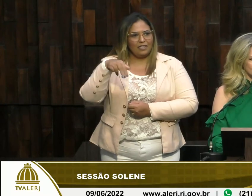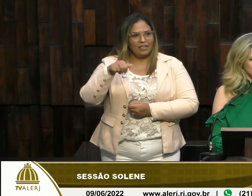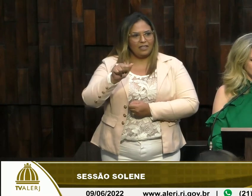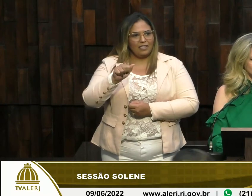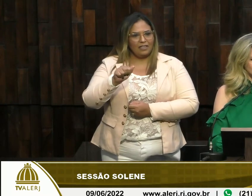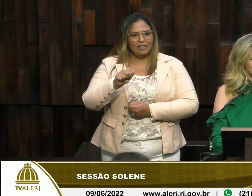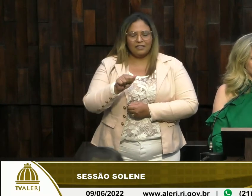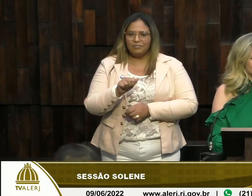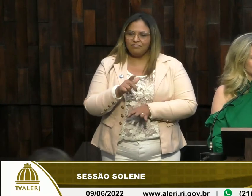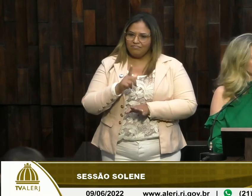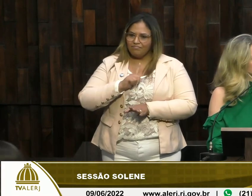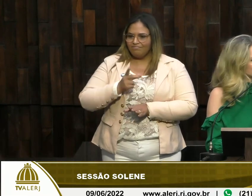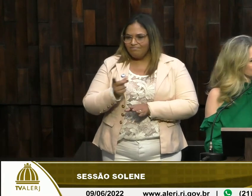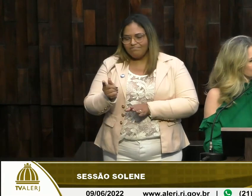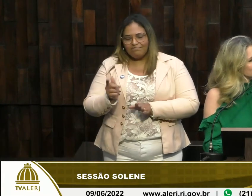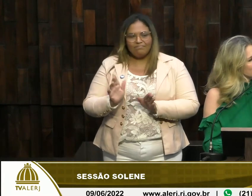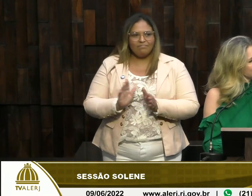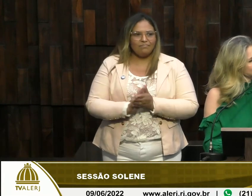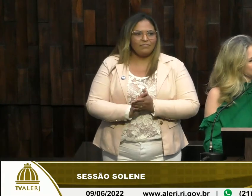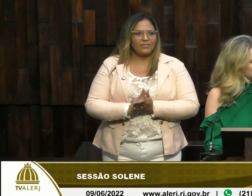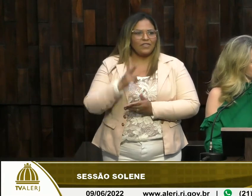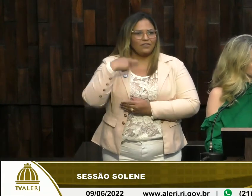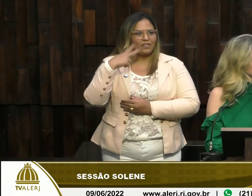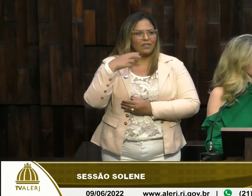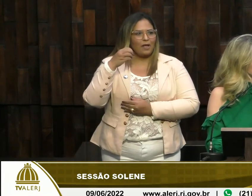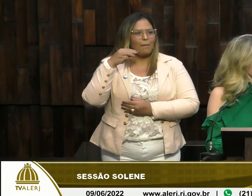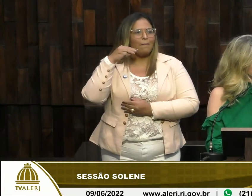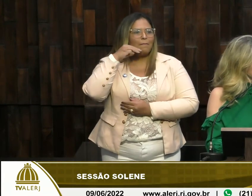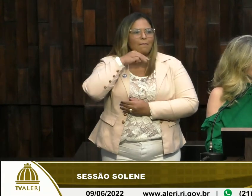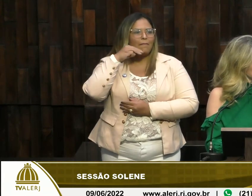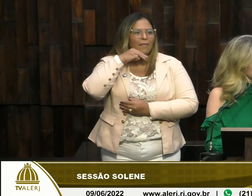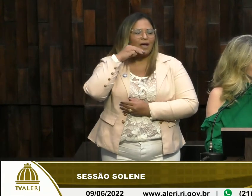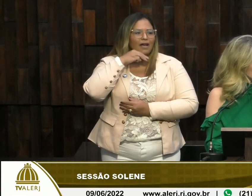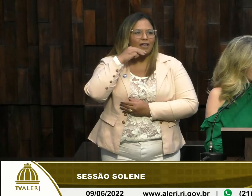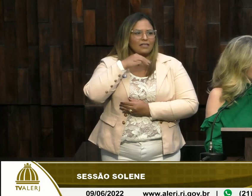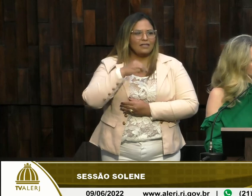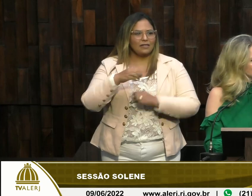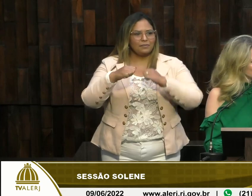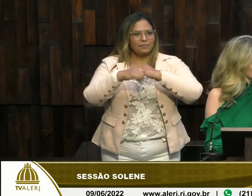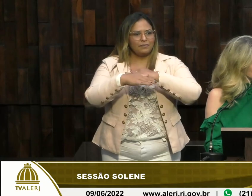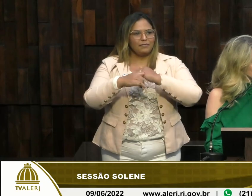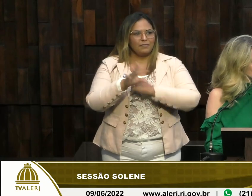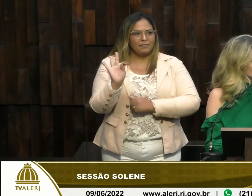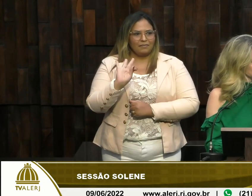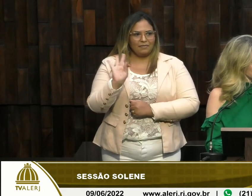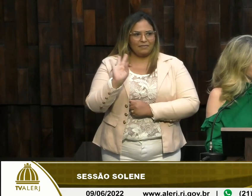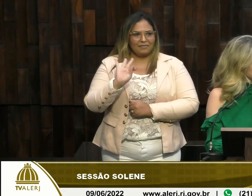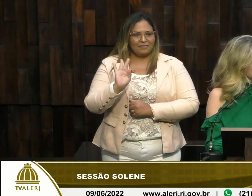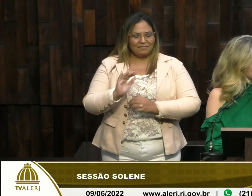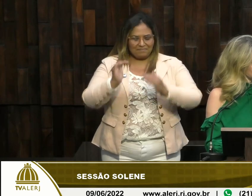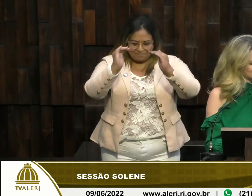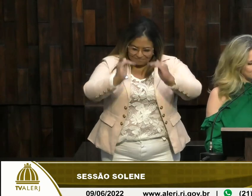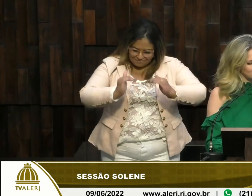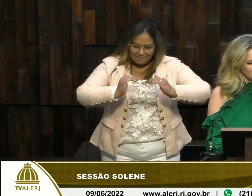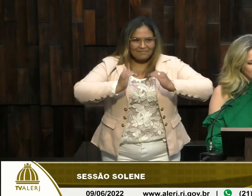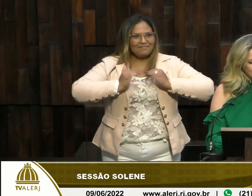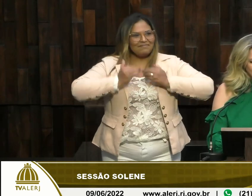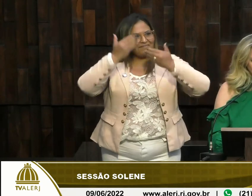pouco com a gente, e a vereadora Márcia Matos, do município de Tanguá. Muito me honra a sua presença